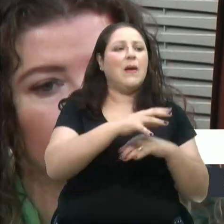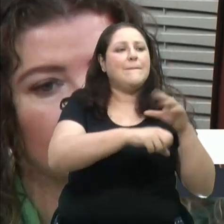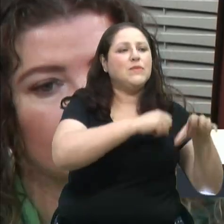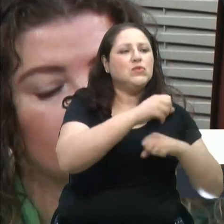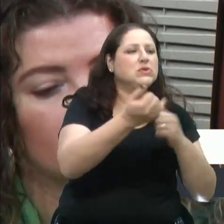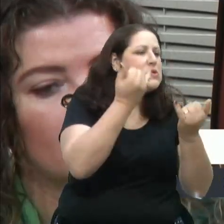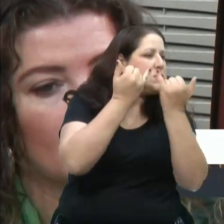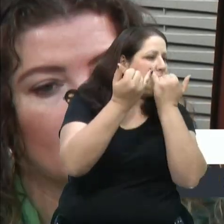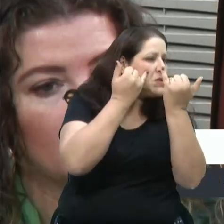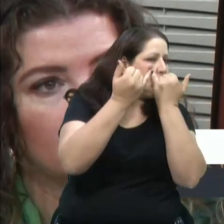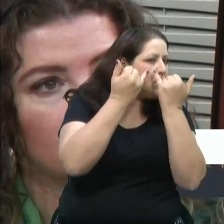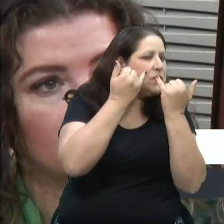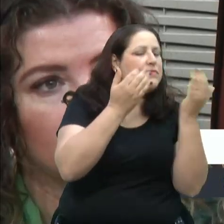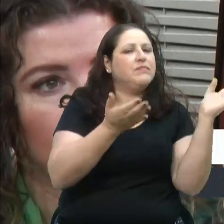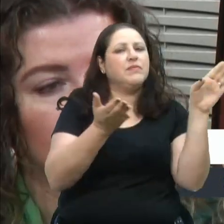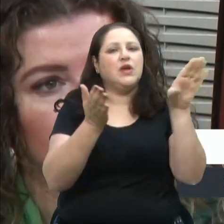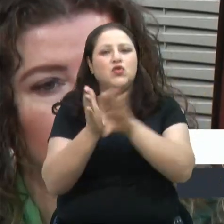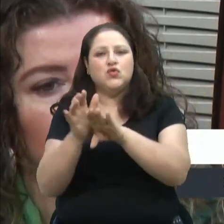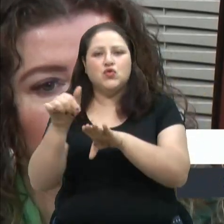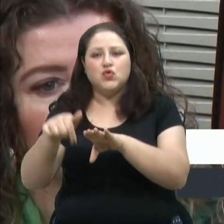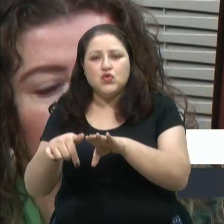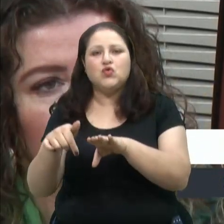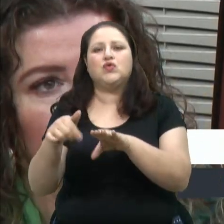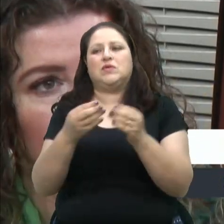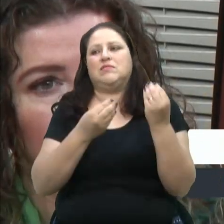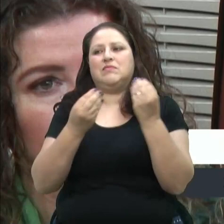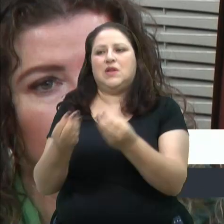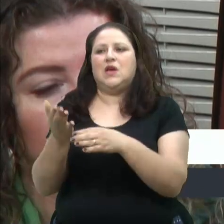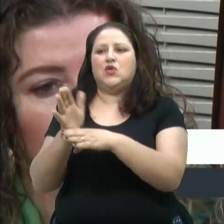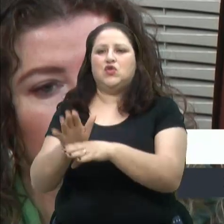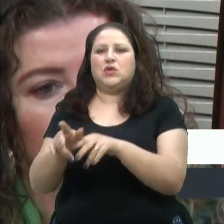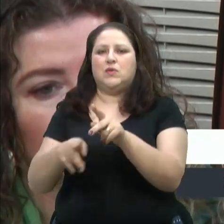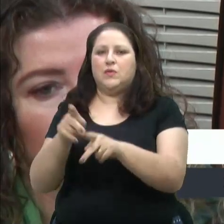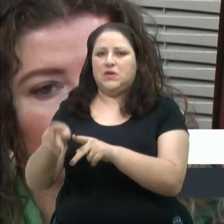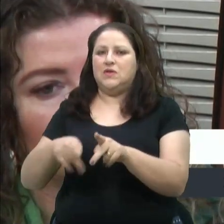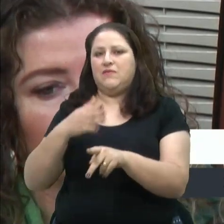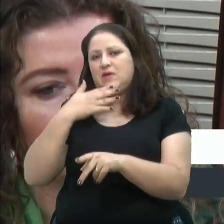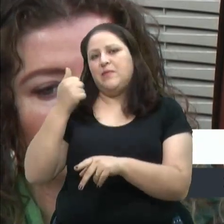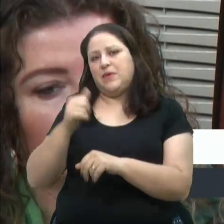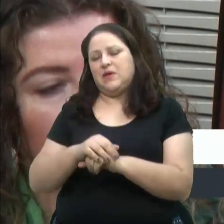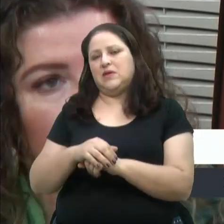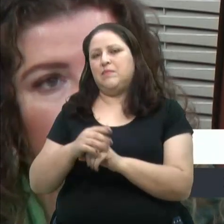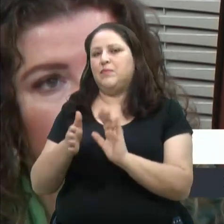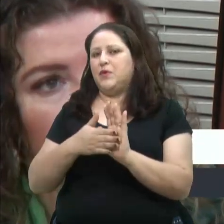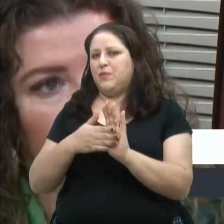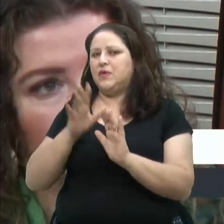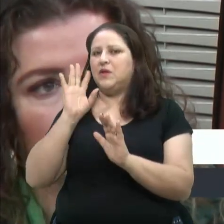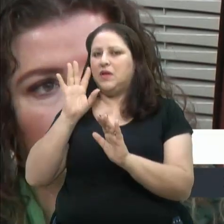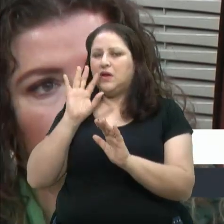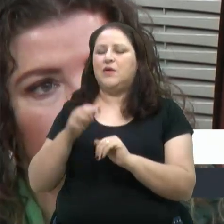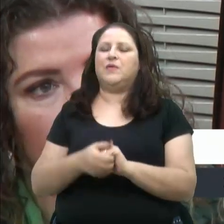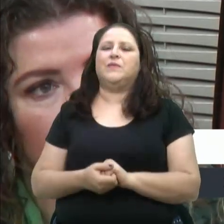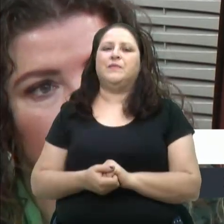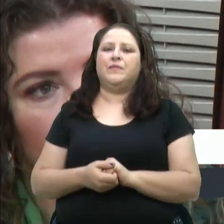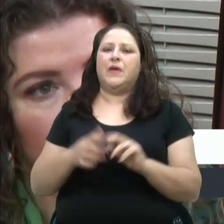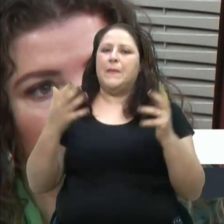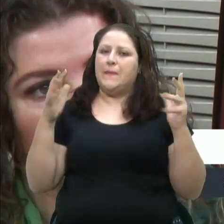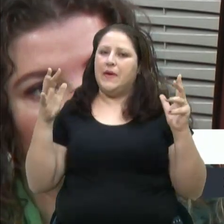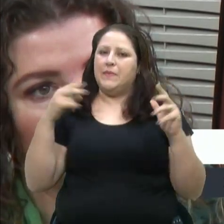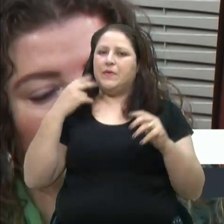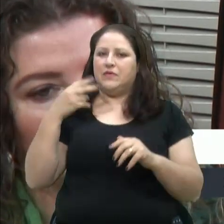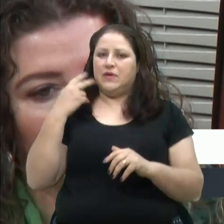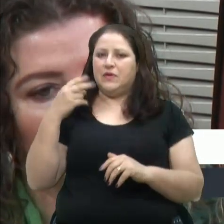e que venha beneficiar a população isso é válido e muito propositivo então parabéns Vereador Alberto e